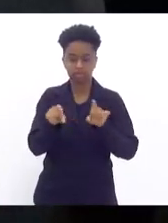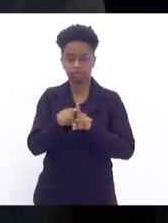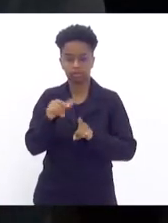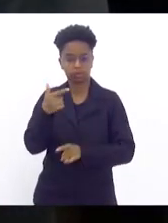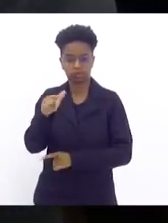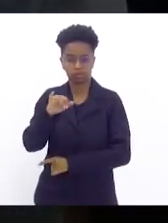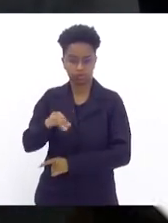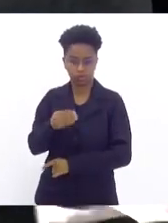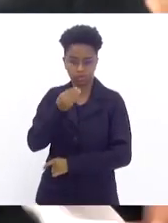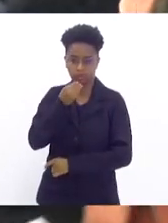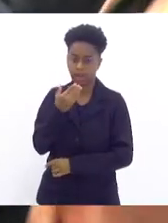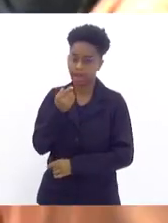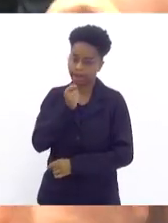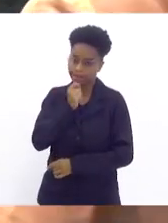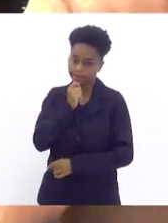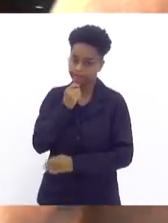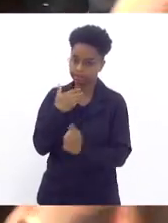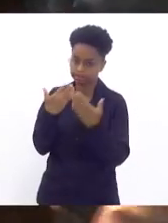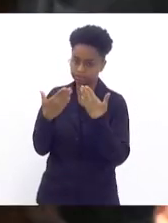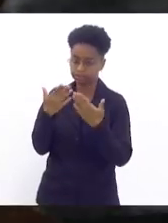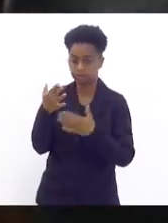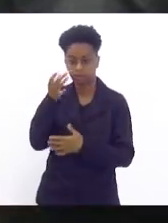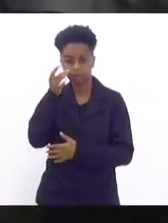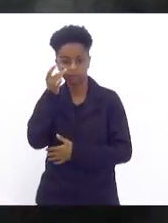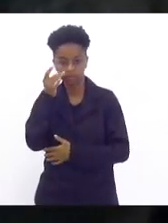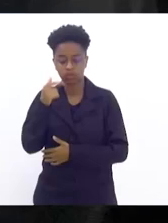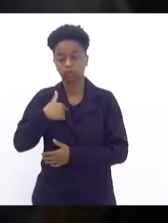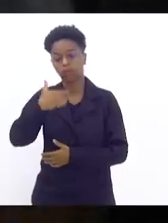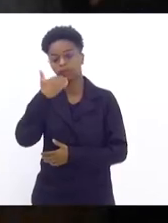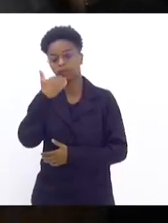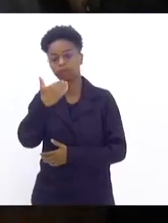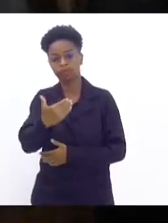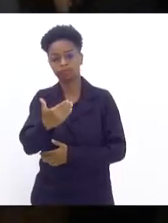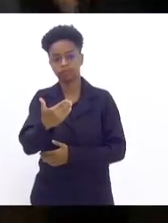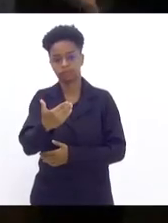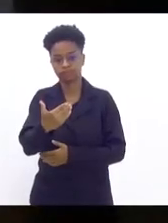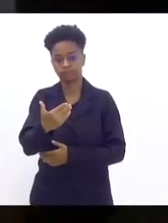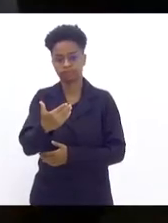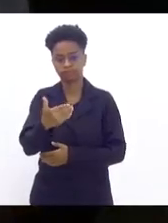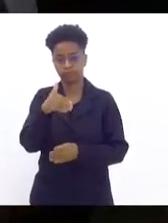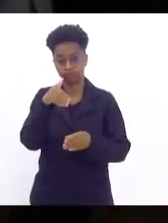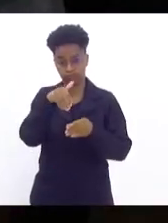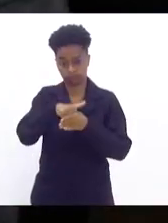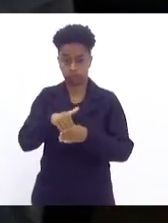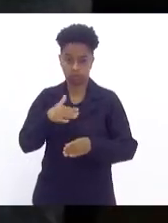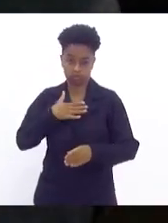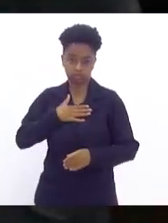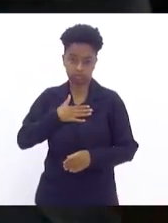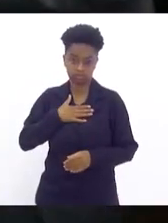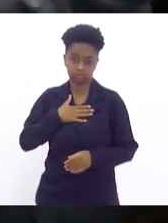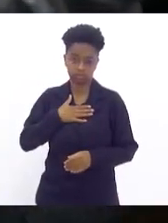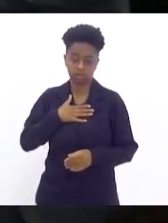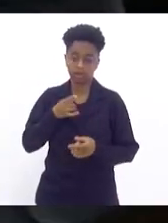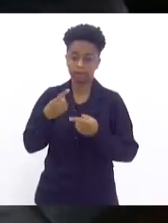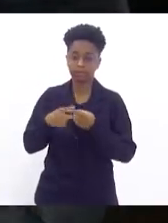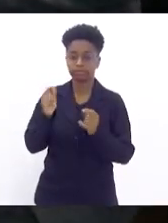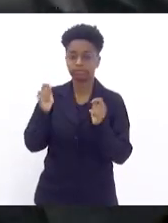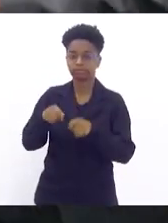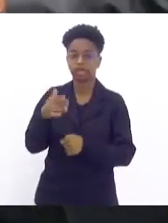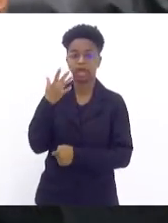tive a oportunidade de ainda falar pessoalmente pedir o voto para que possamos Amanhã